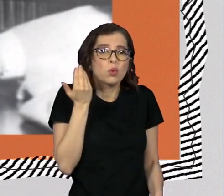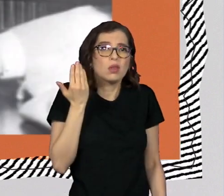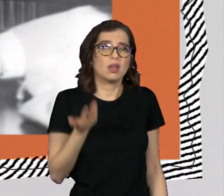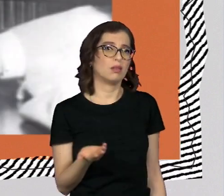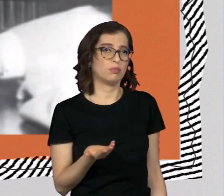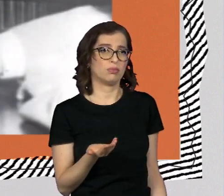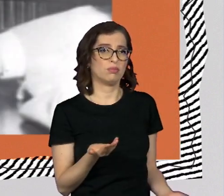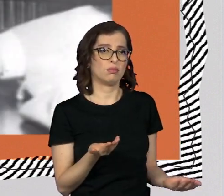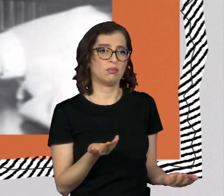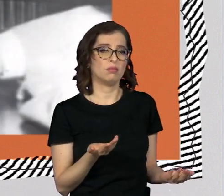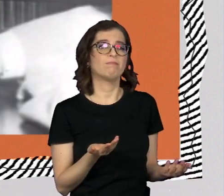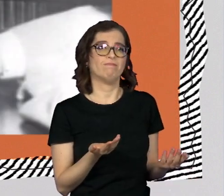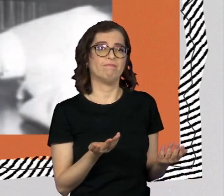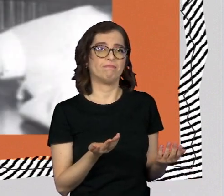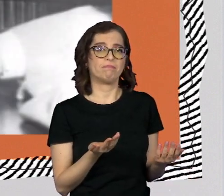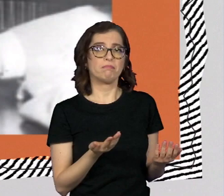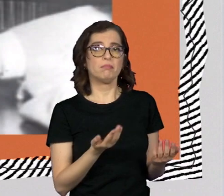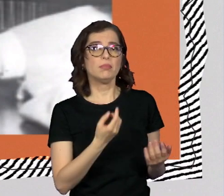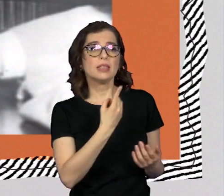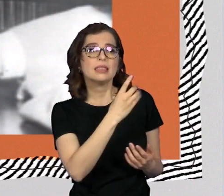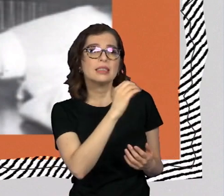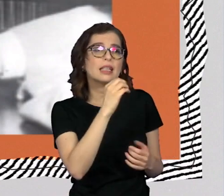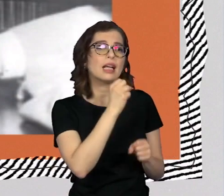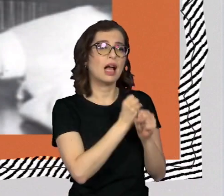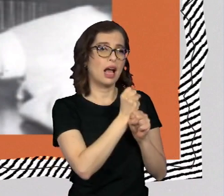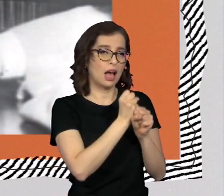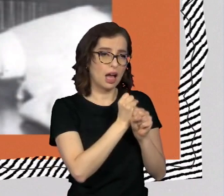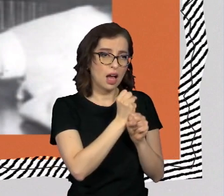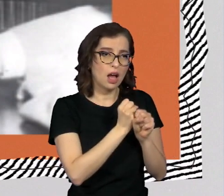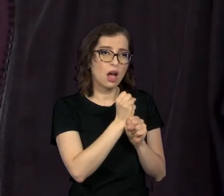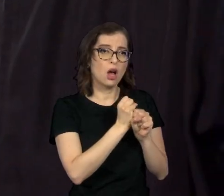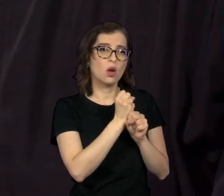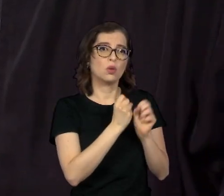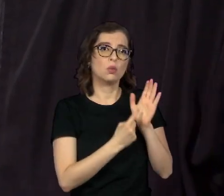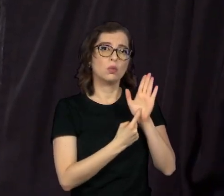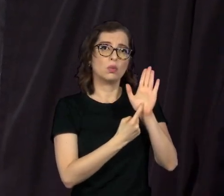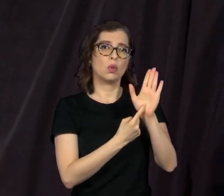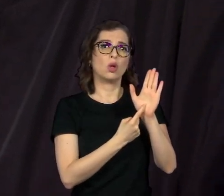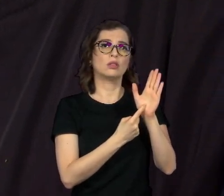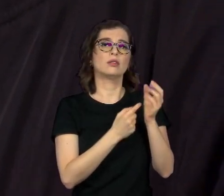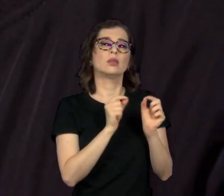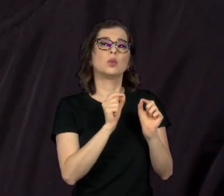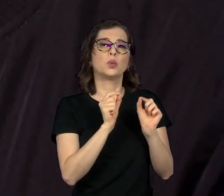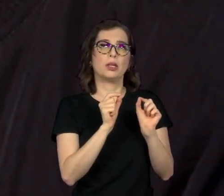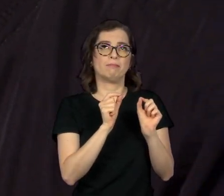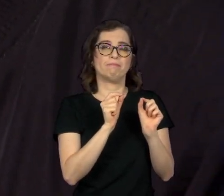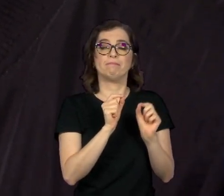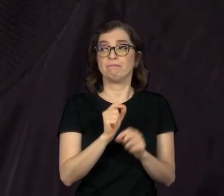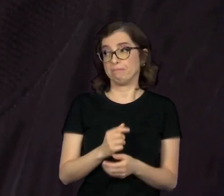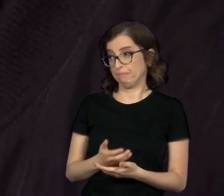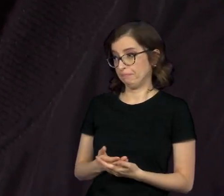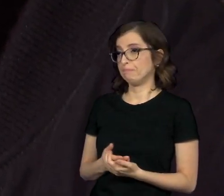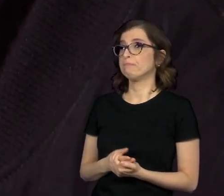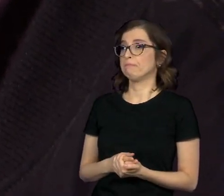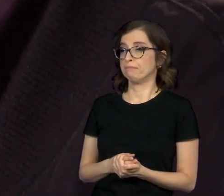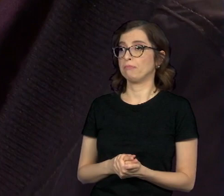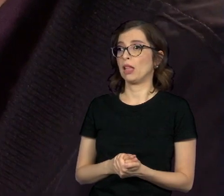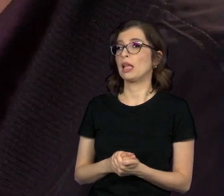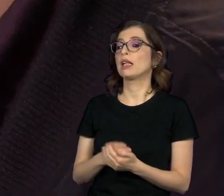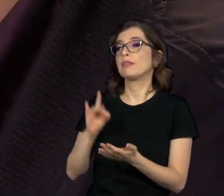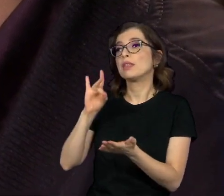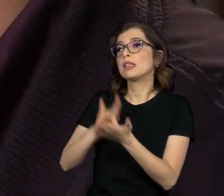pouco mais de 100 anos ainda existia escravos em grande quantidade no Brasil.